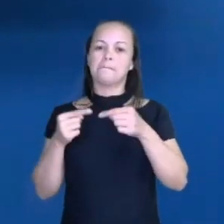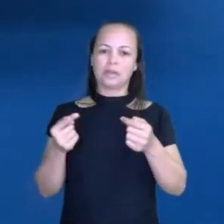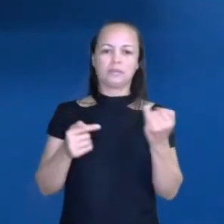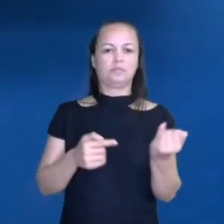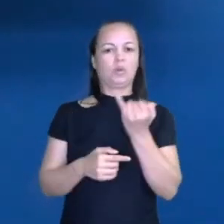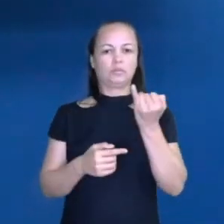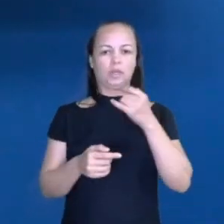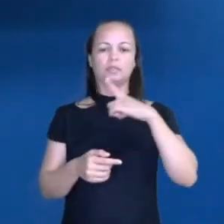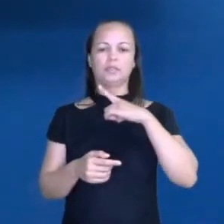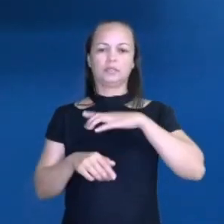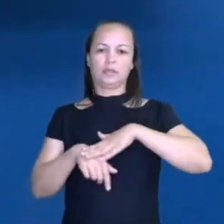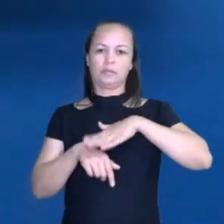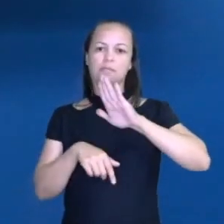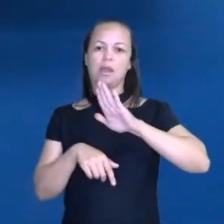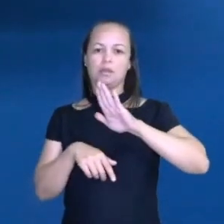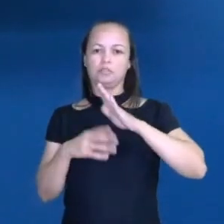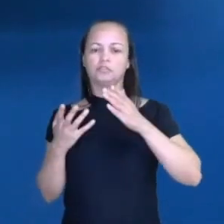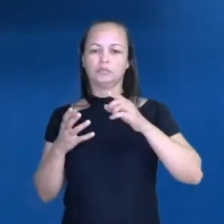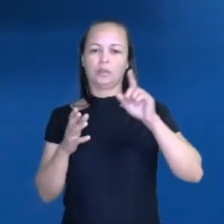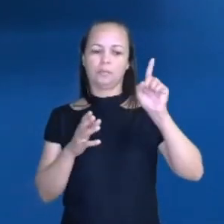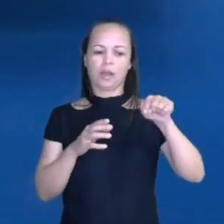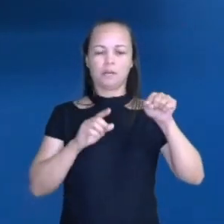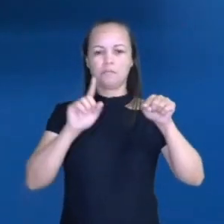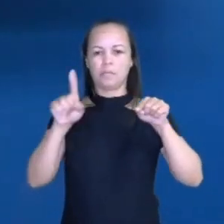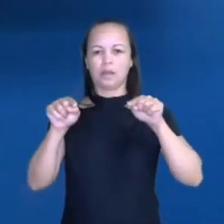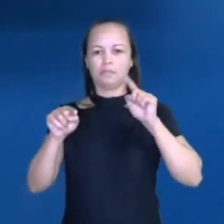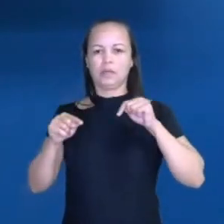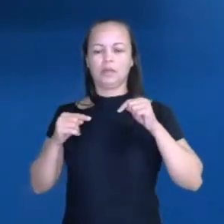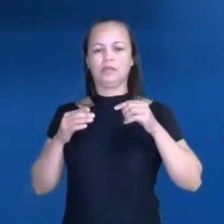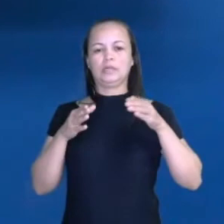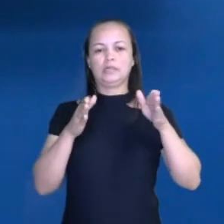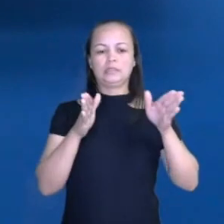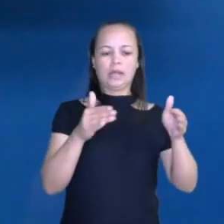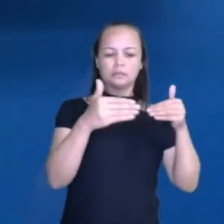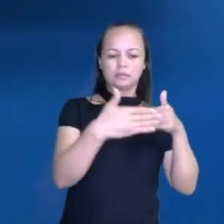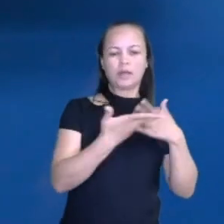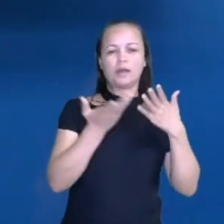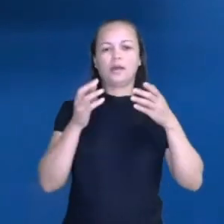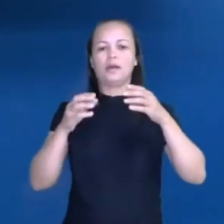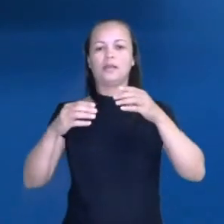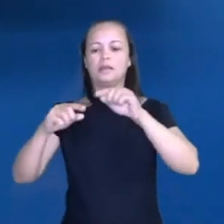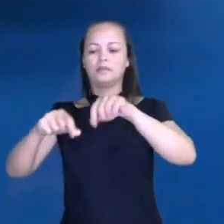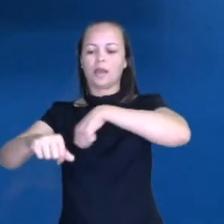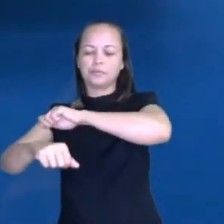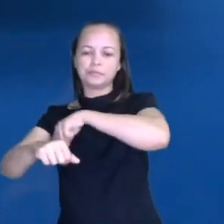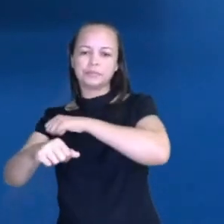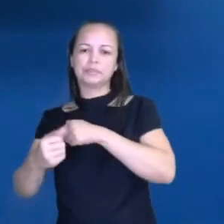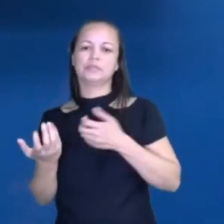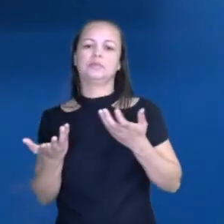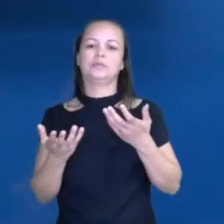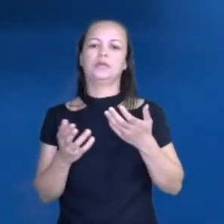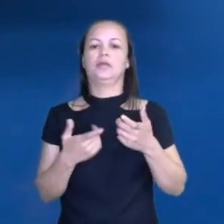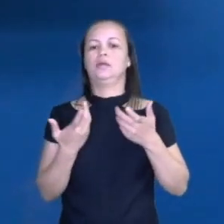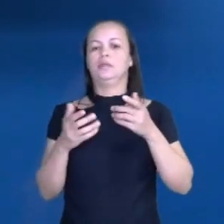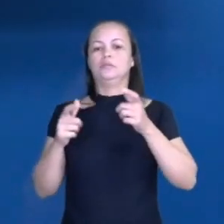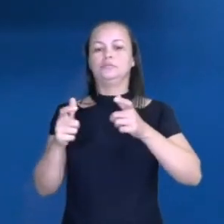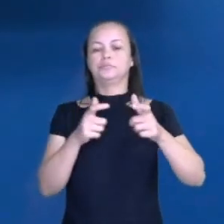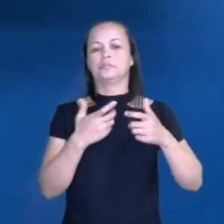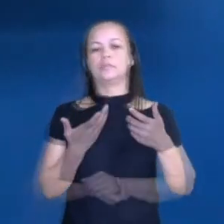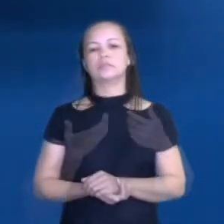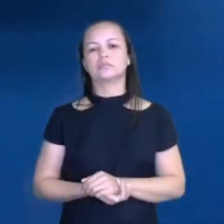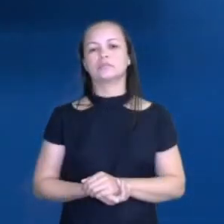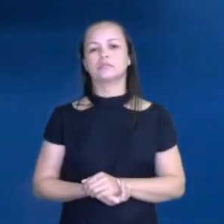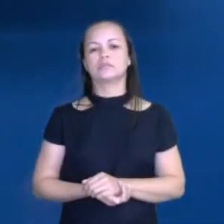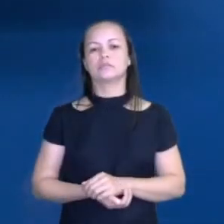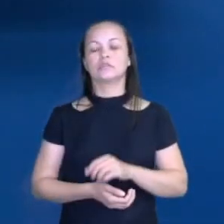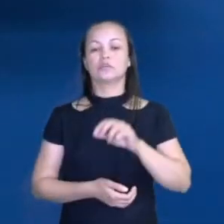ele estava escrevendo cada multifoto ele desarma tá protege você ela fala de vocês se proteger e também